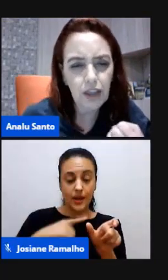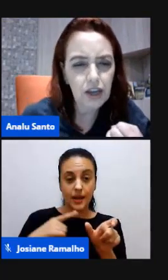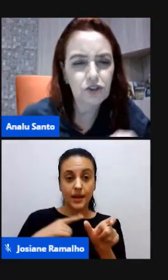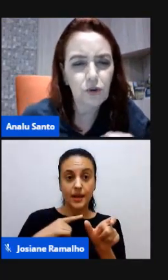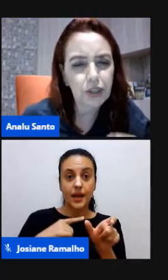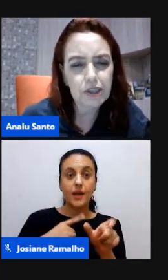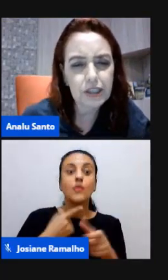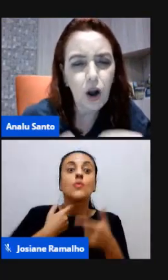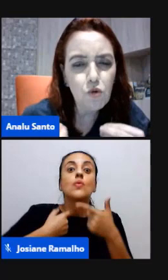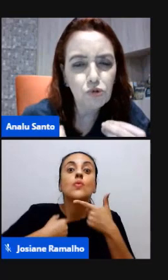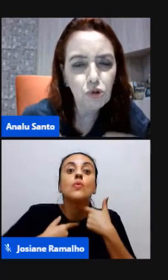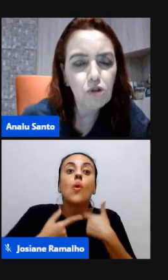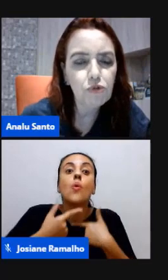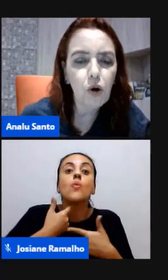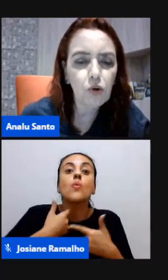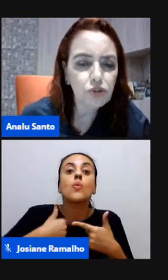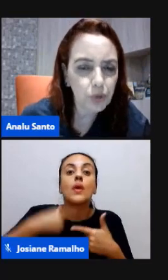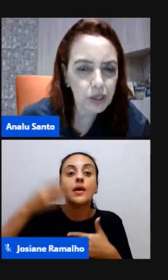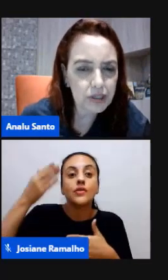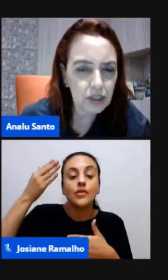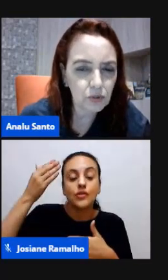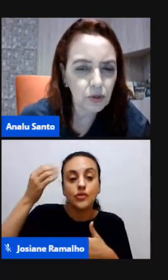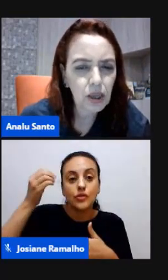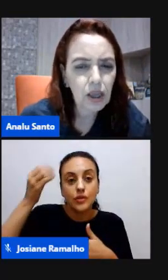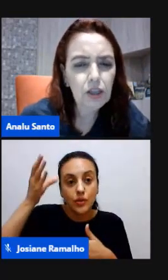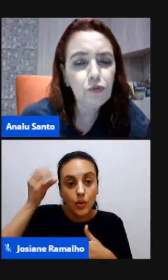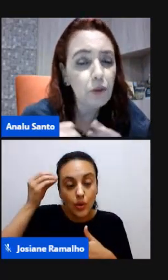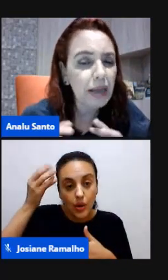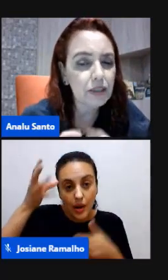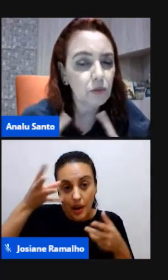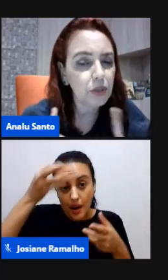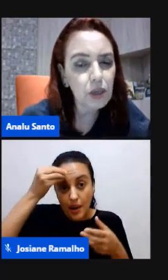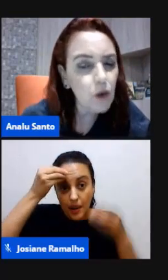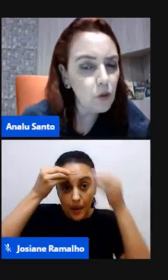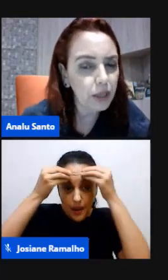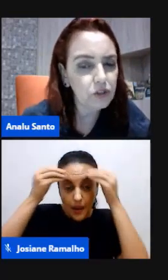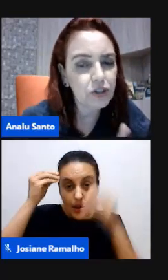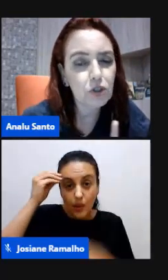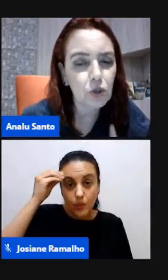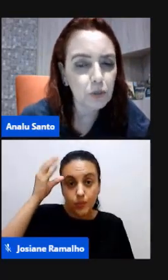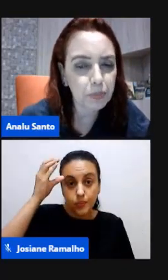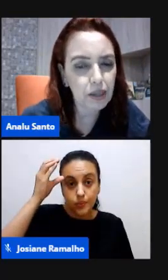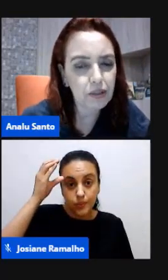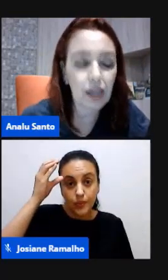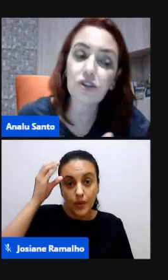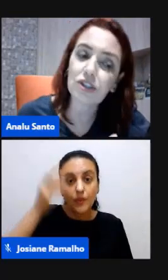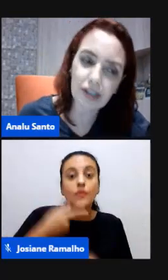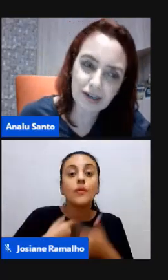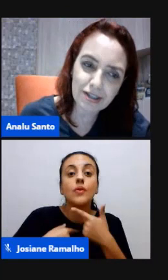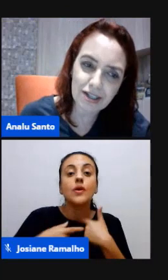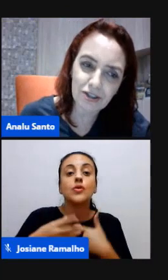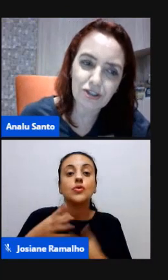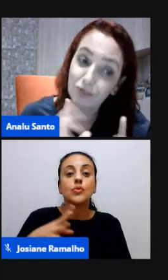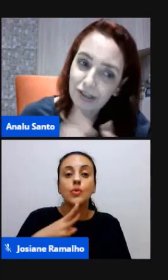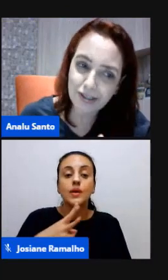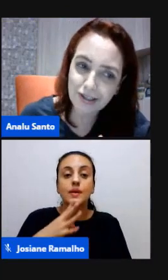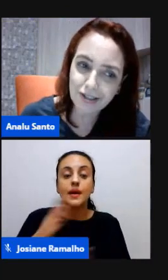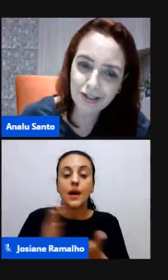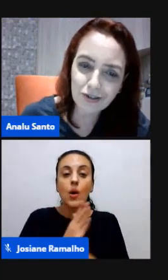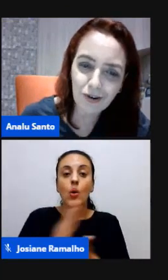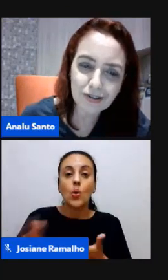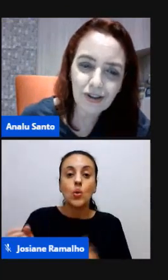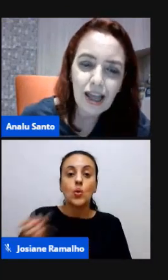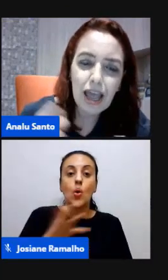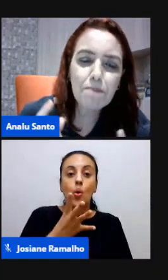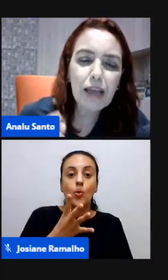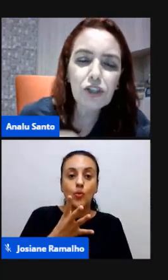de ver, de conhecer algo novo ou desconhecido. Informação igualmente surpreendente e interessante, isso que as